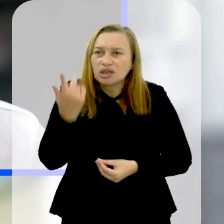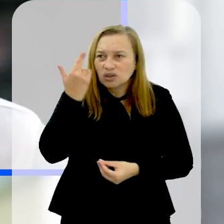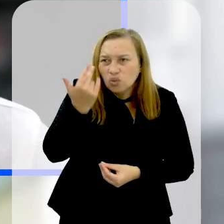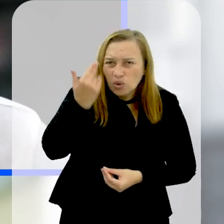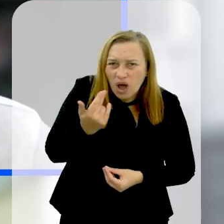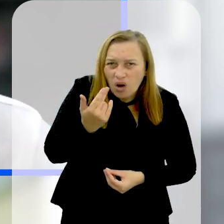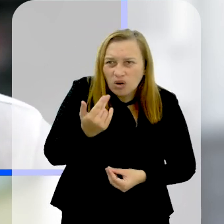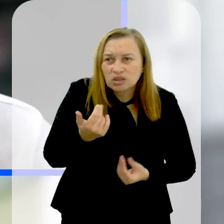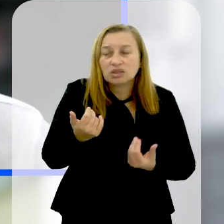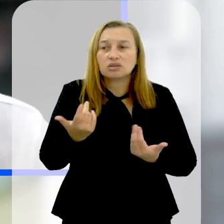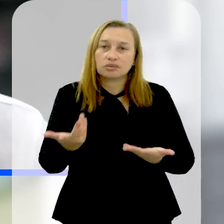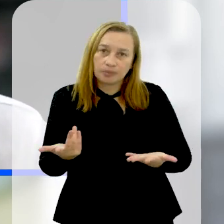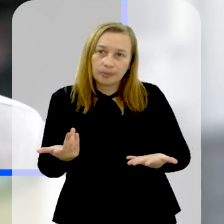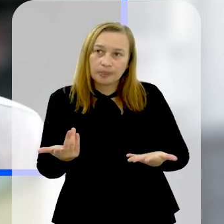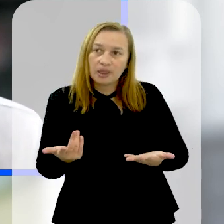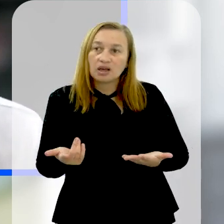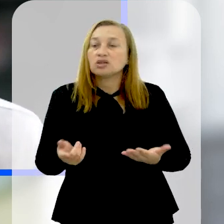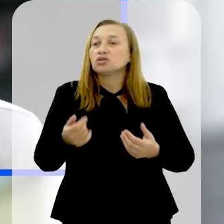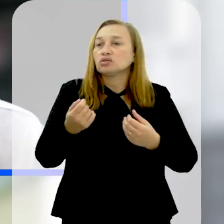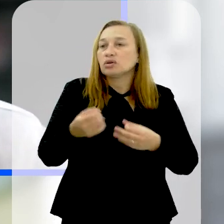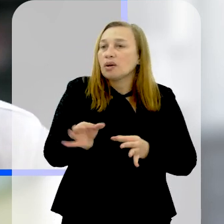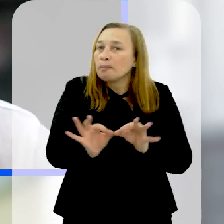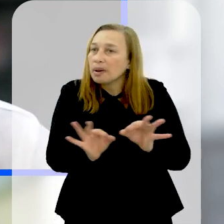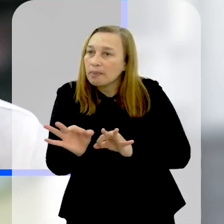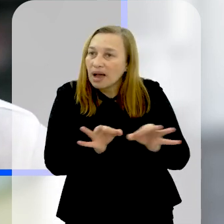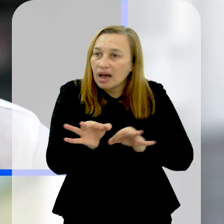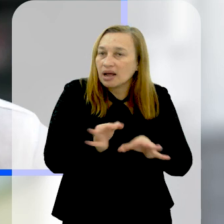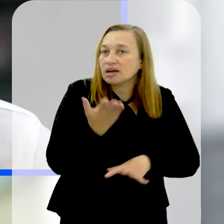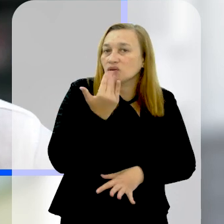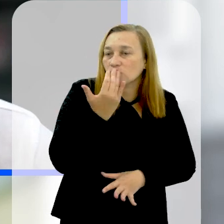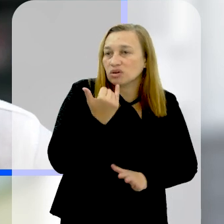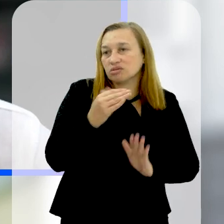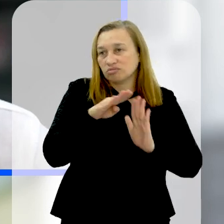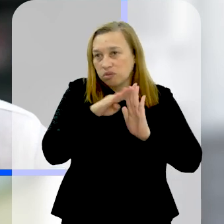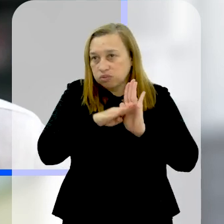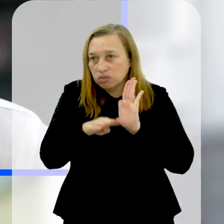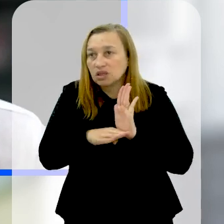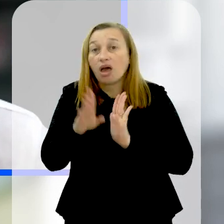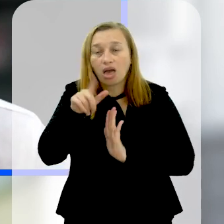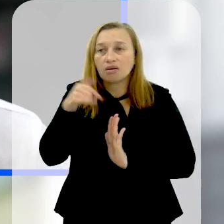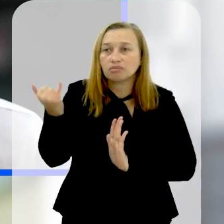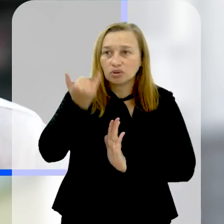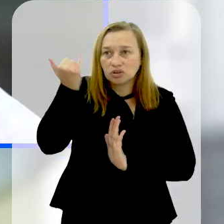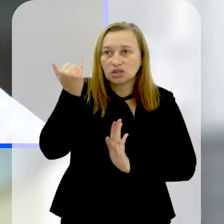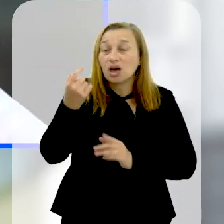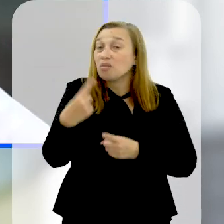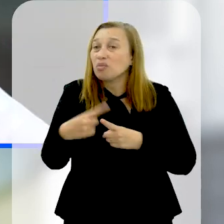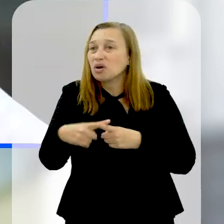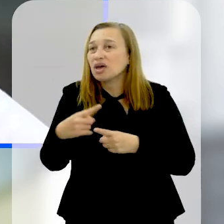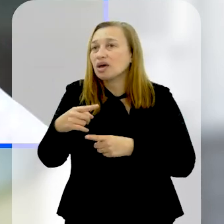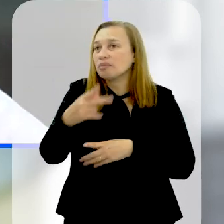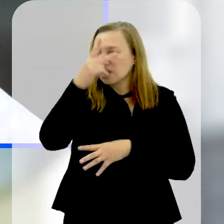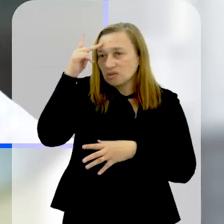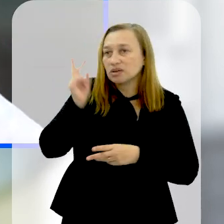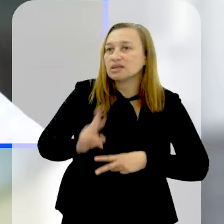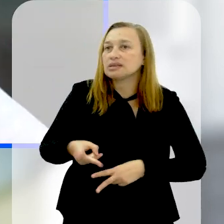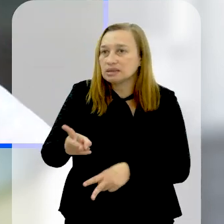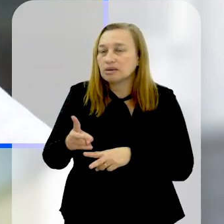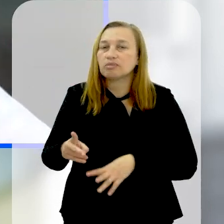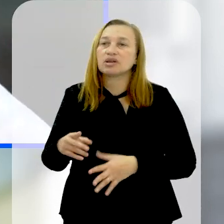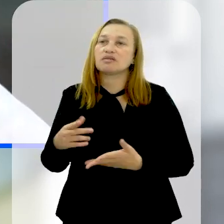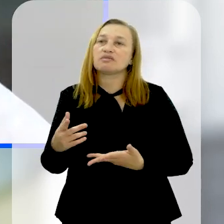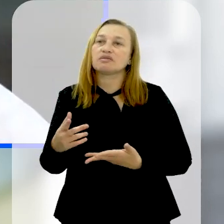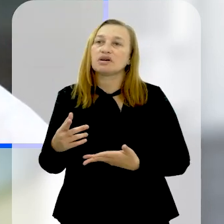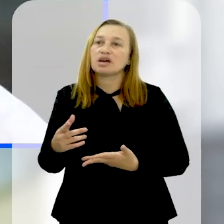Então, a gente tem que levar isso em consideração na hora de montar um planejamento alimentar. Isso é muito importante, porque a pessoa